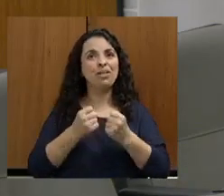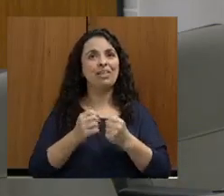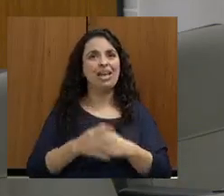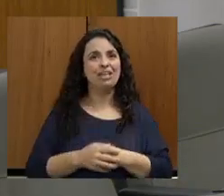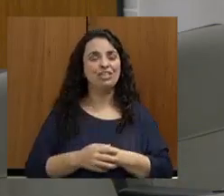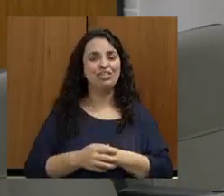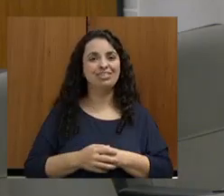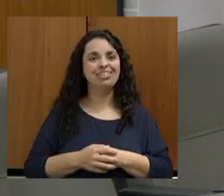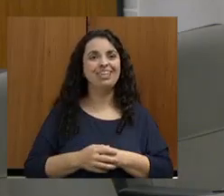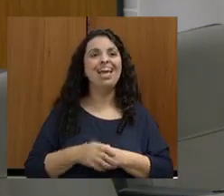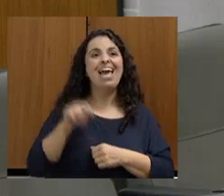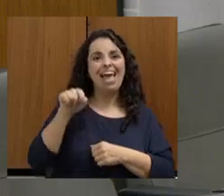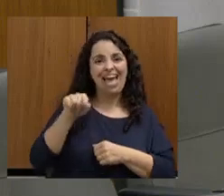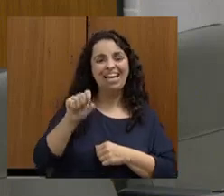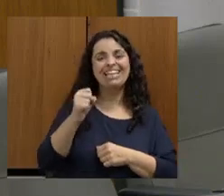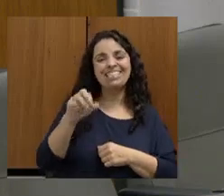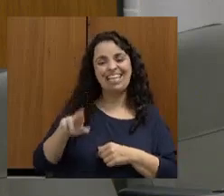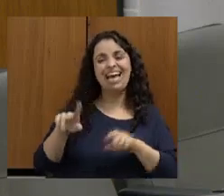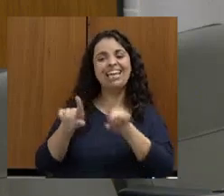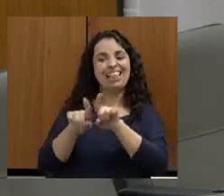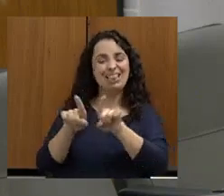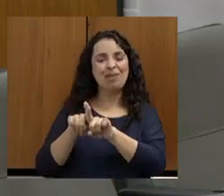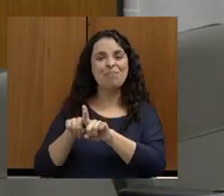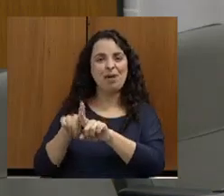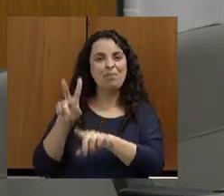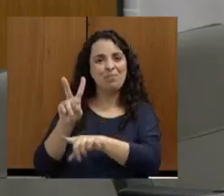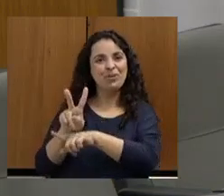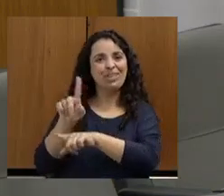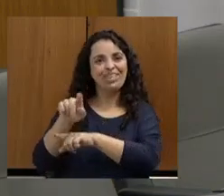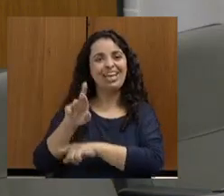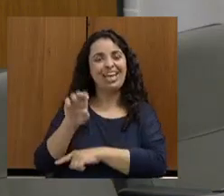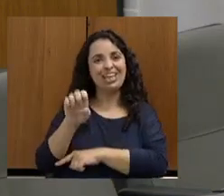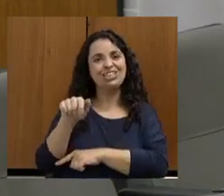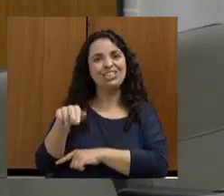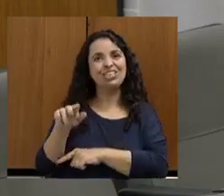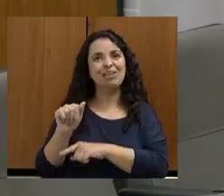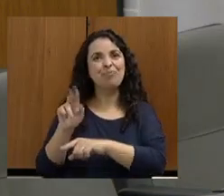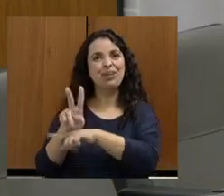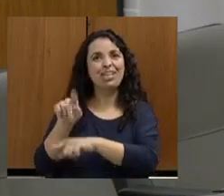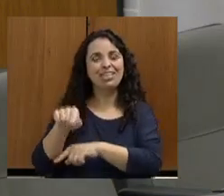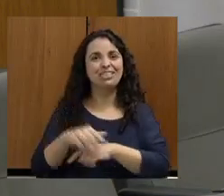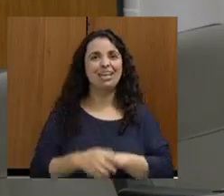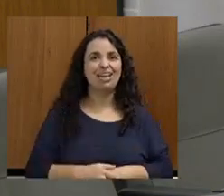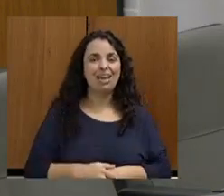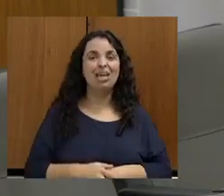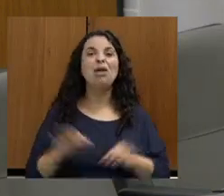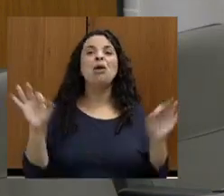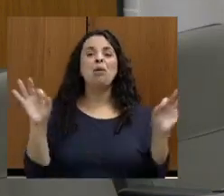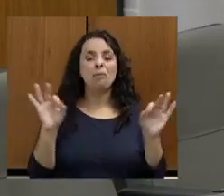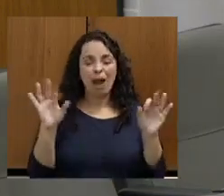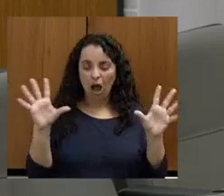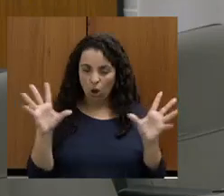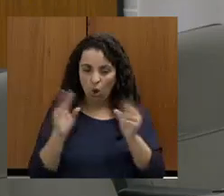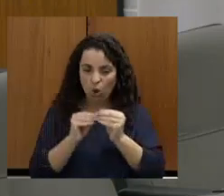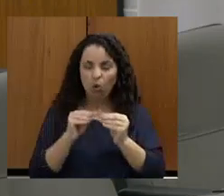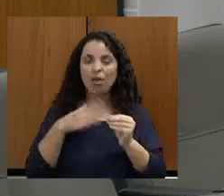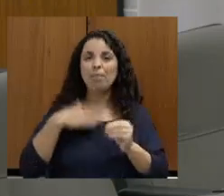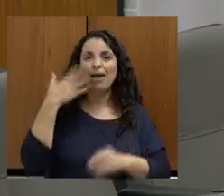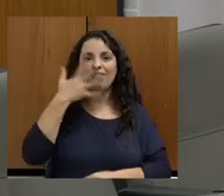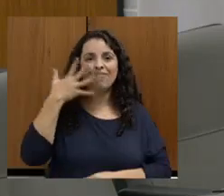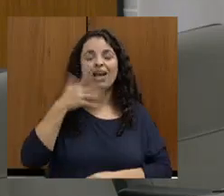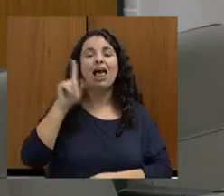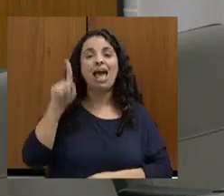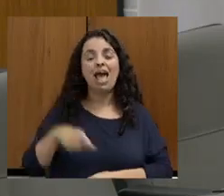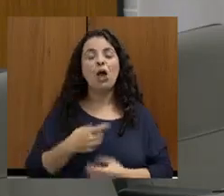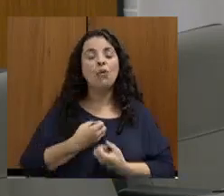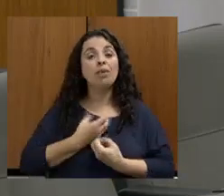no início do ano. Para concluir, e para concluir, está aqui o depoimento de uma aluna atual